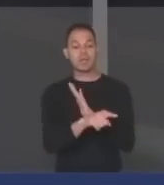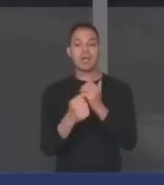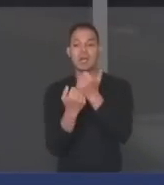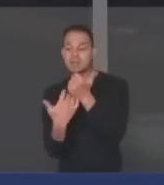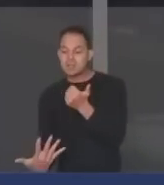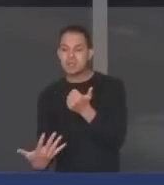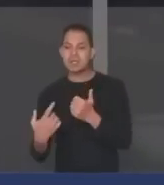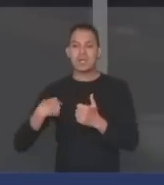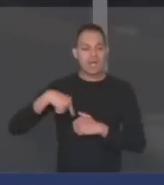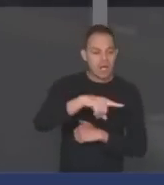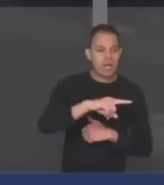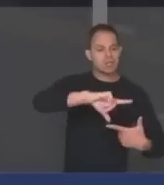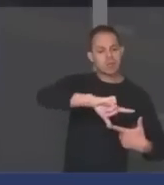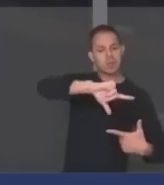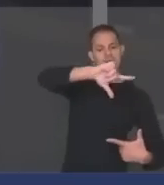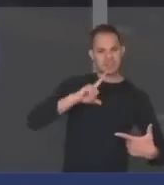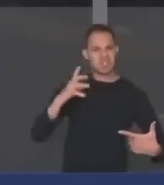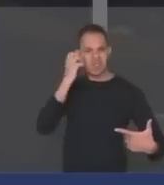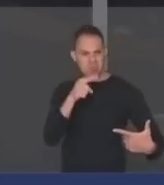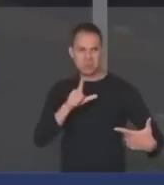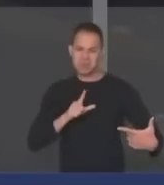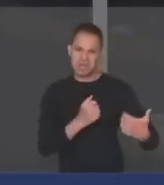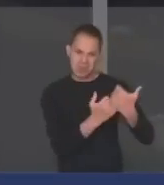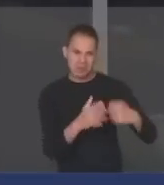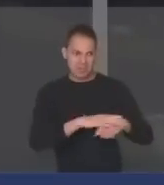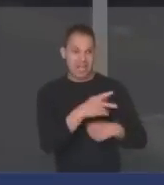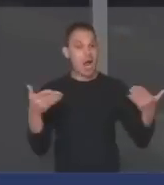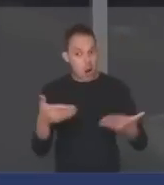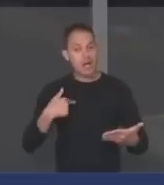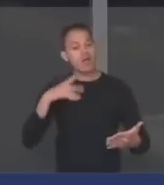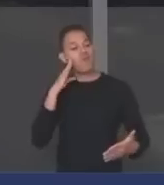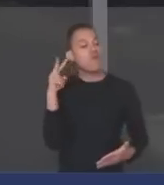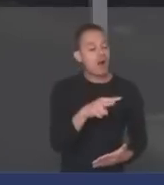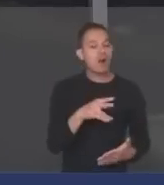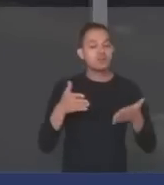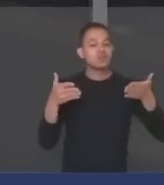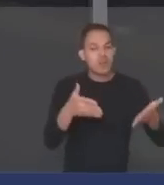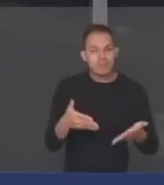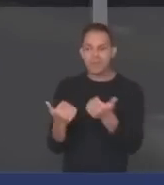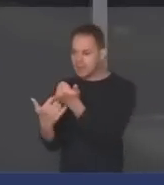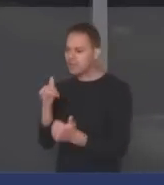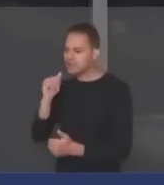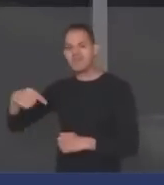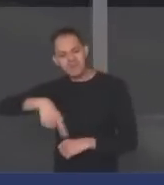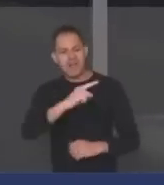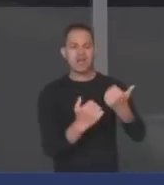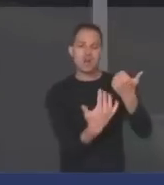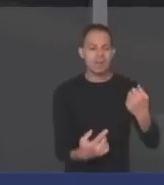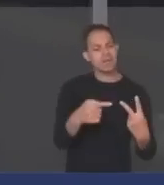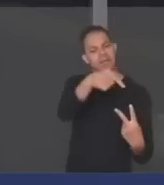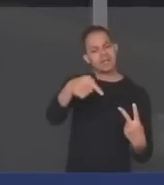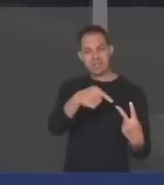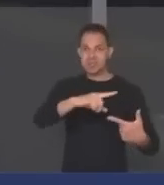de vocês, vai encontrar um cartaz lá de adoção? Se for agora, estou até falando com a minha assessoria, estou pedindo para ir no gabinete de vocês agora, para ver se no gabinete